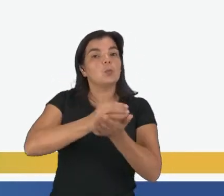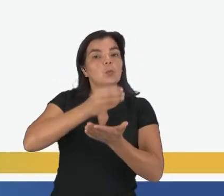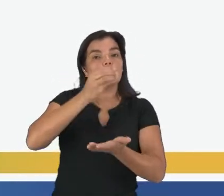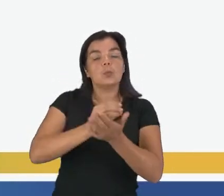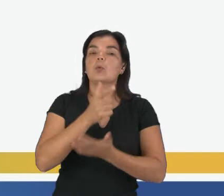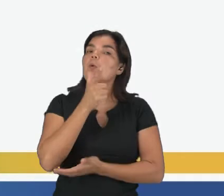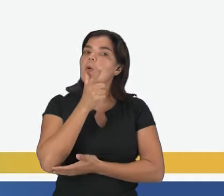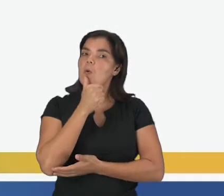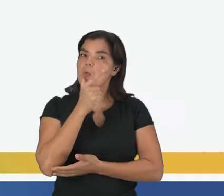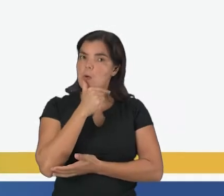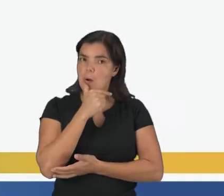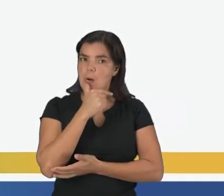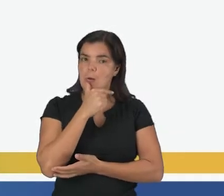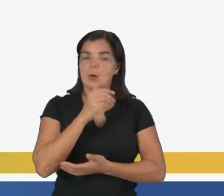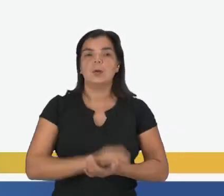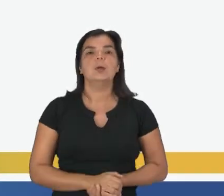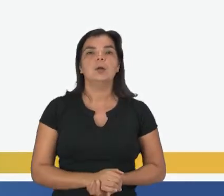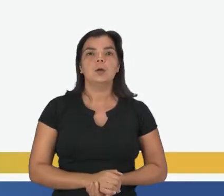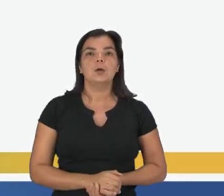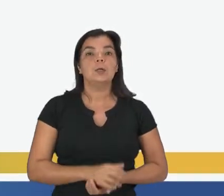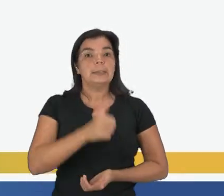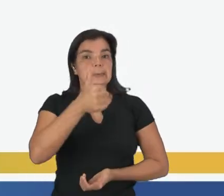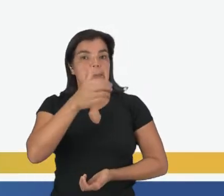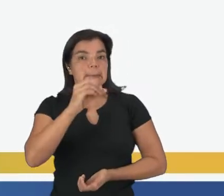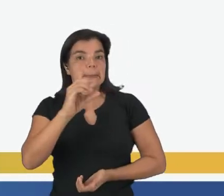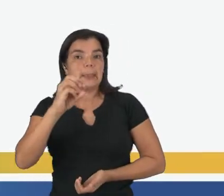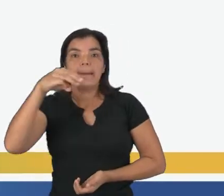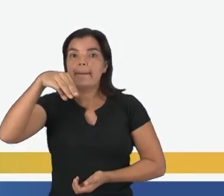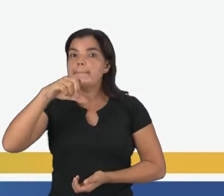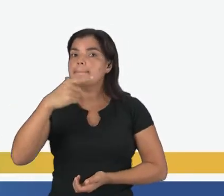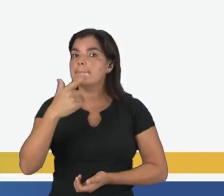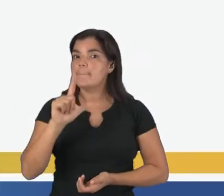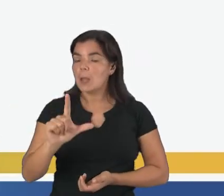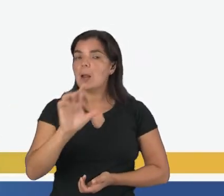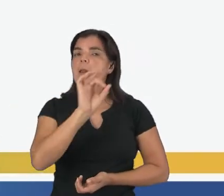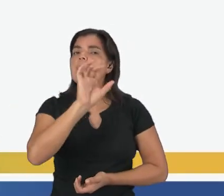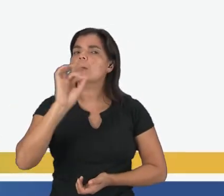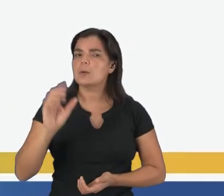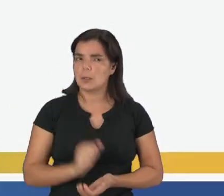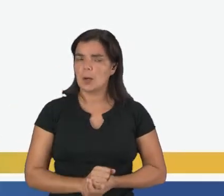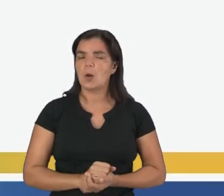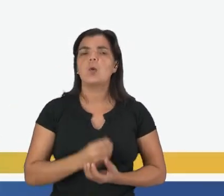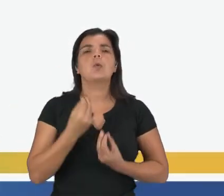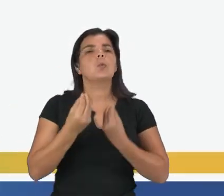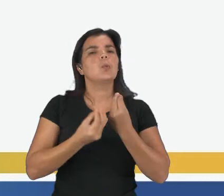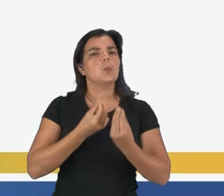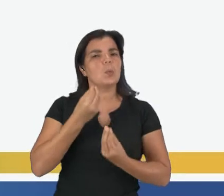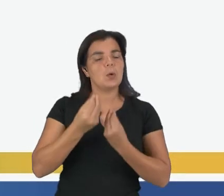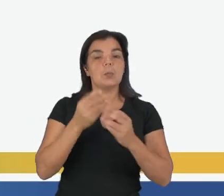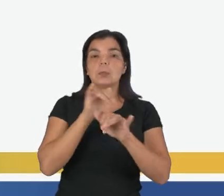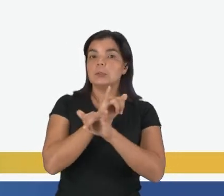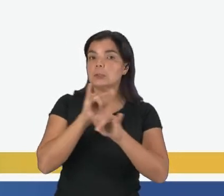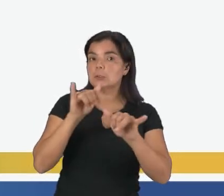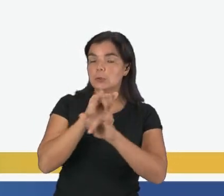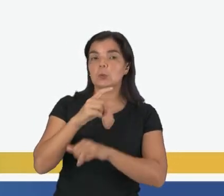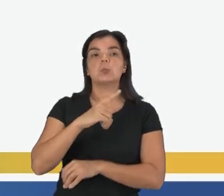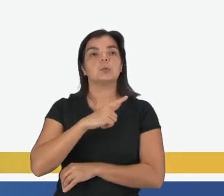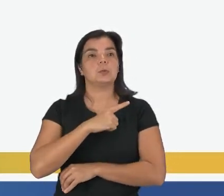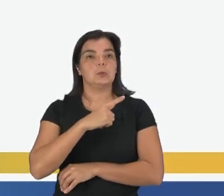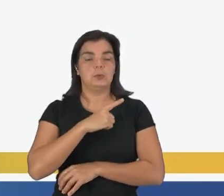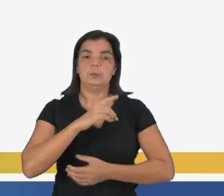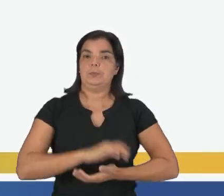água mineral com 100 ml cada. O que eu preciso solucionar dessas informações que eu